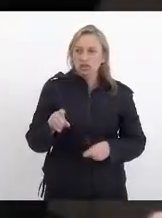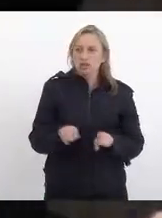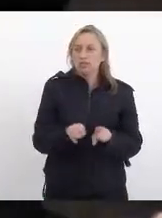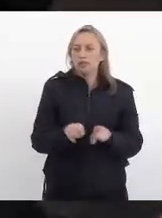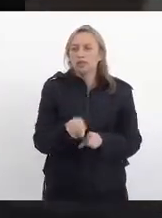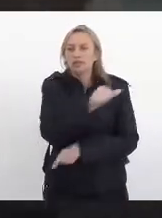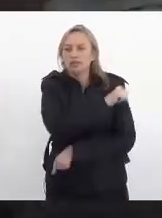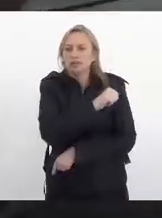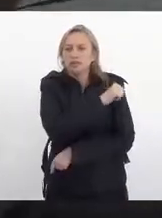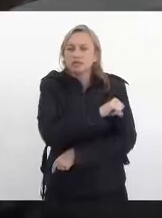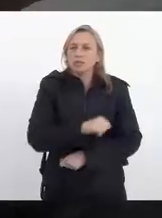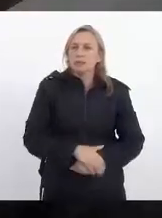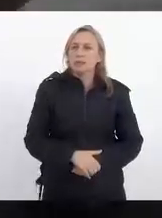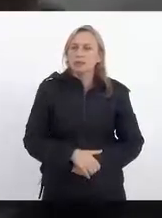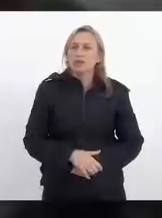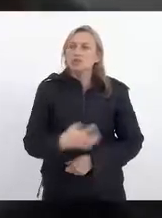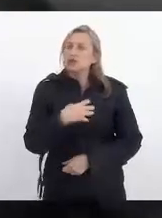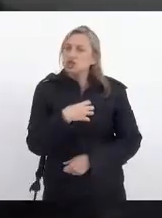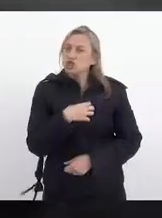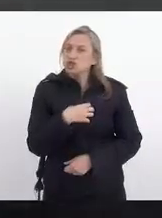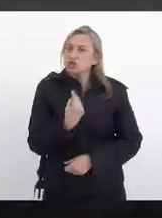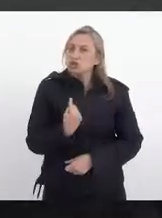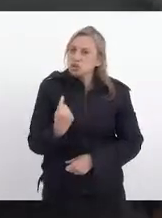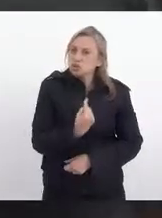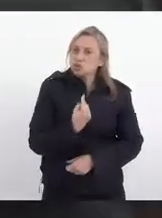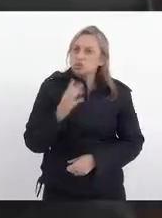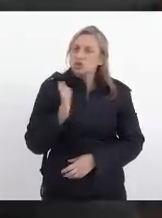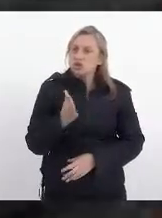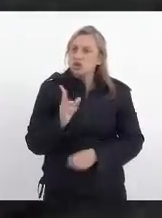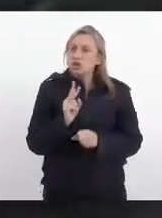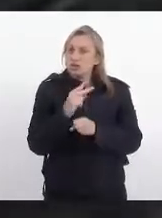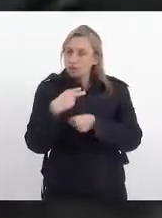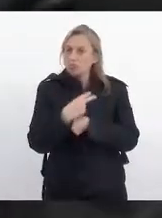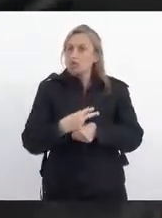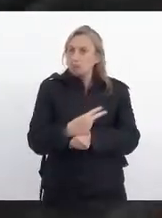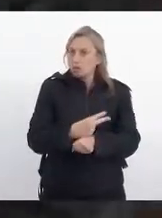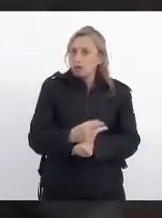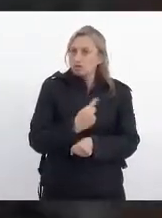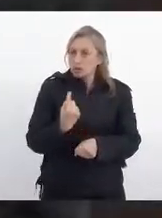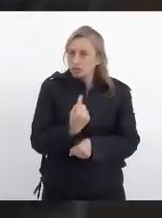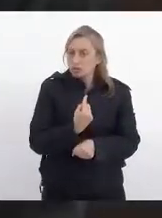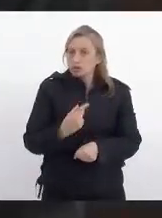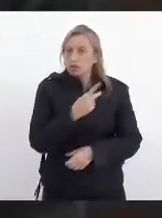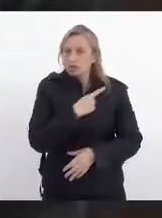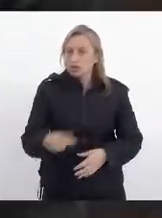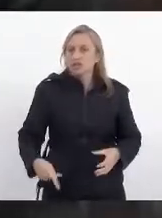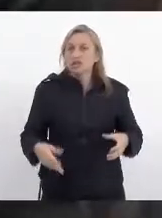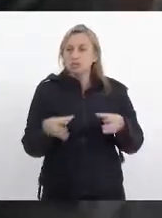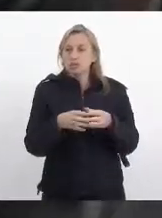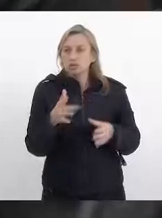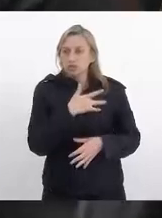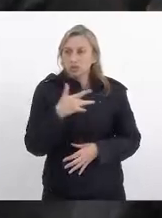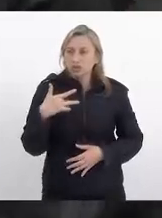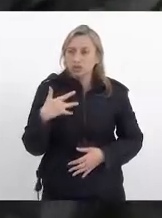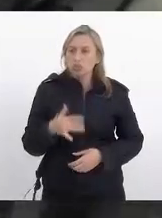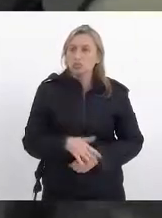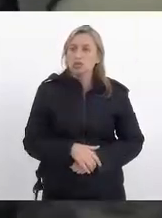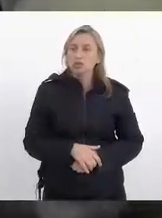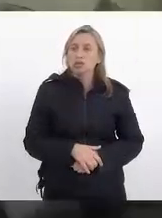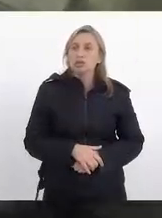deputada enfermeira Rejane no sentido até que nós já fomos procurados enquanto presidente da Comissão de saúde